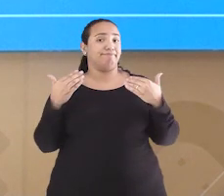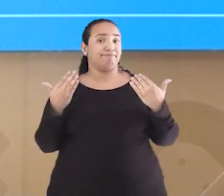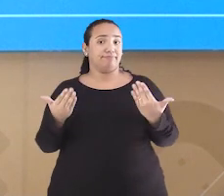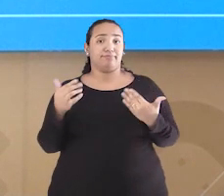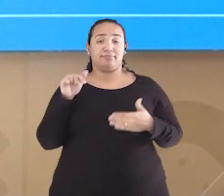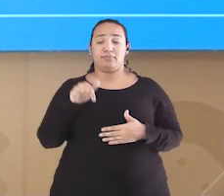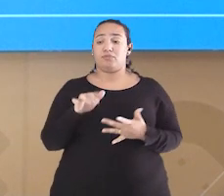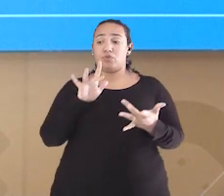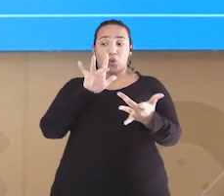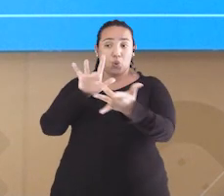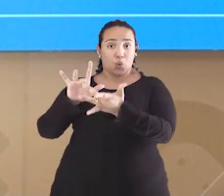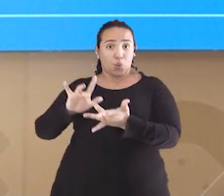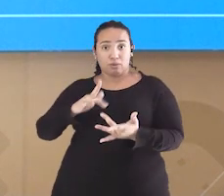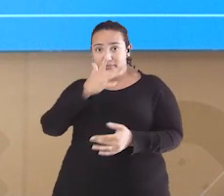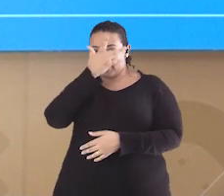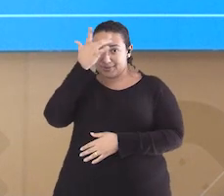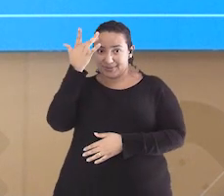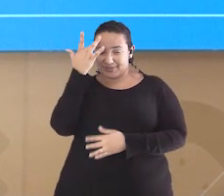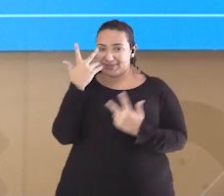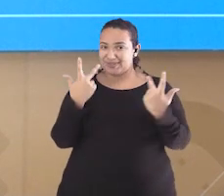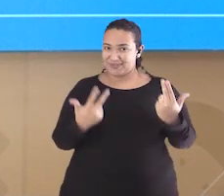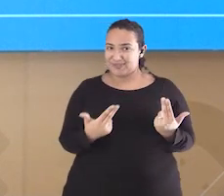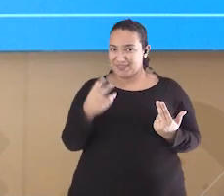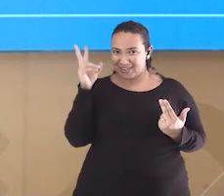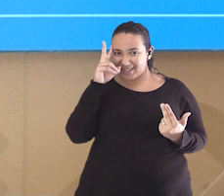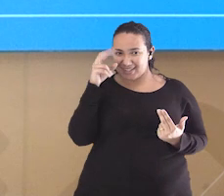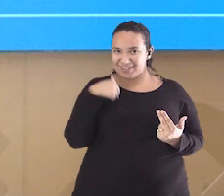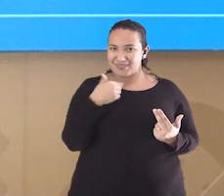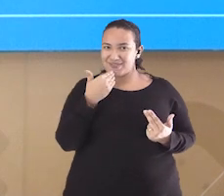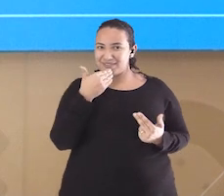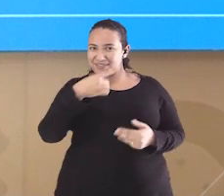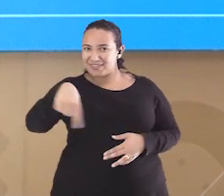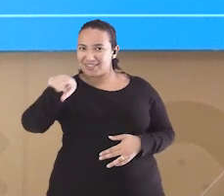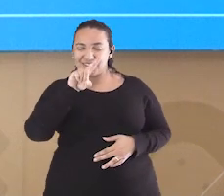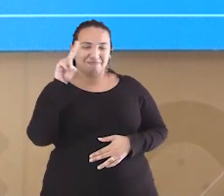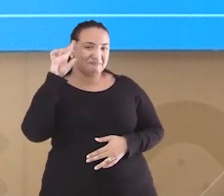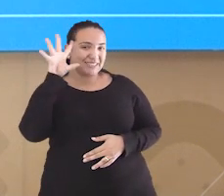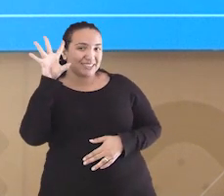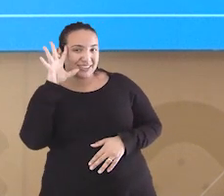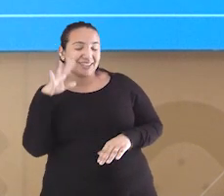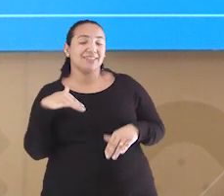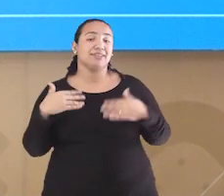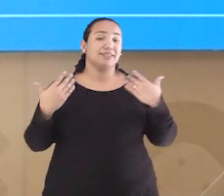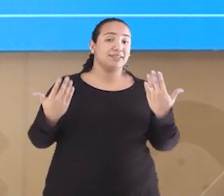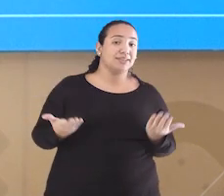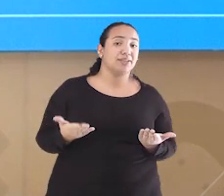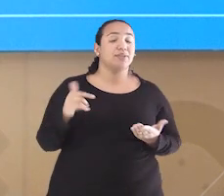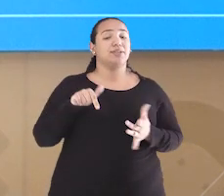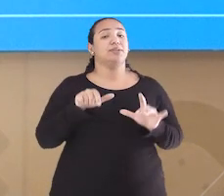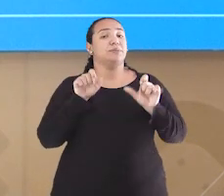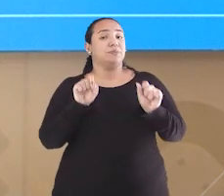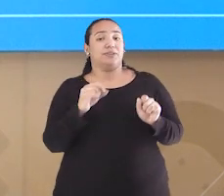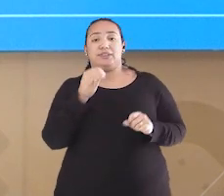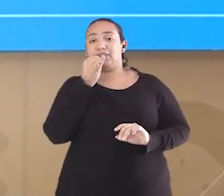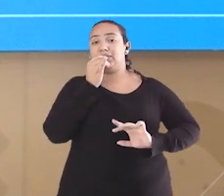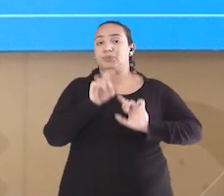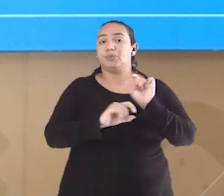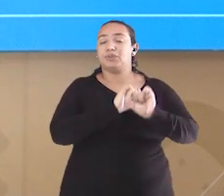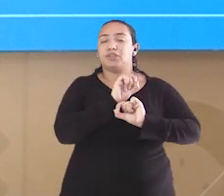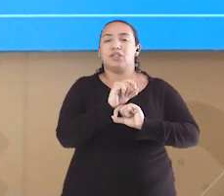Ao estabelecermos contato com as pessoas, como nessa situação que eu pedi para que vocês imaginassem, podemos, por